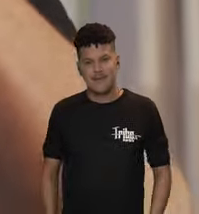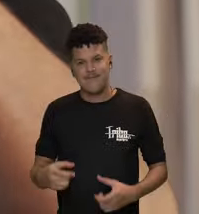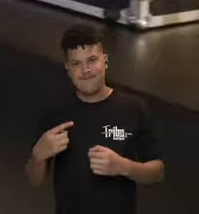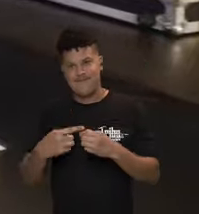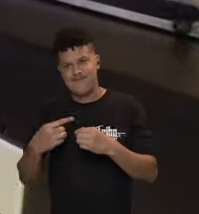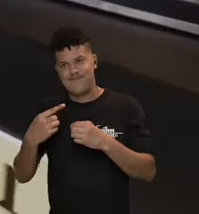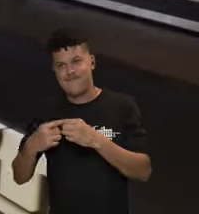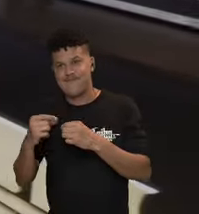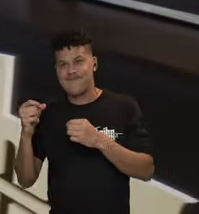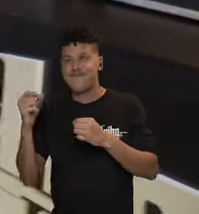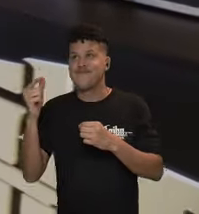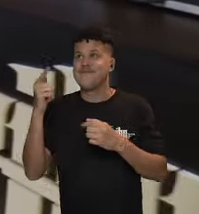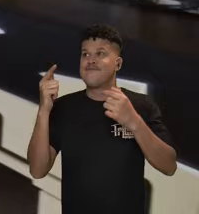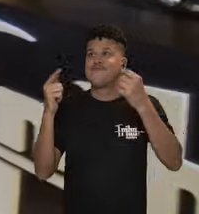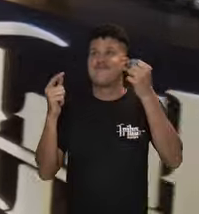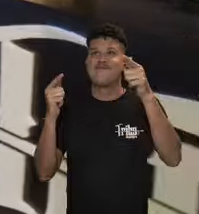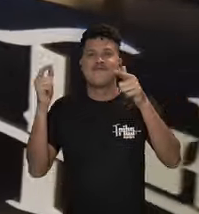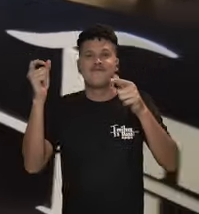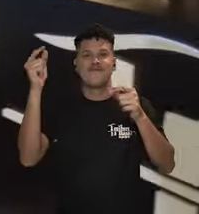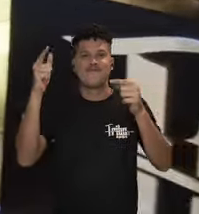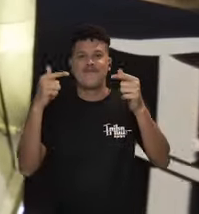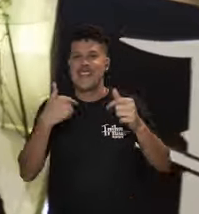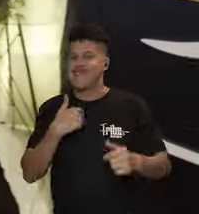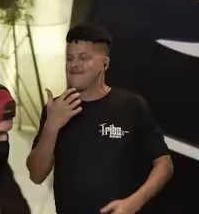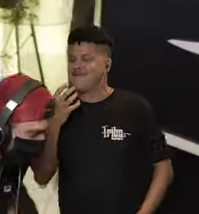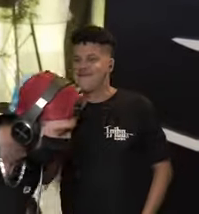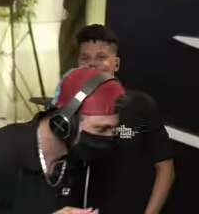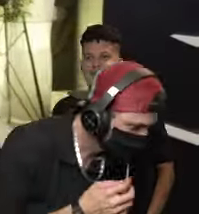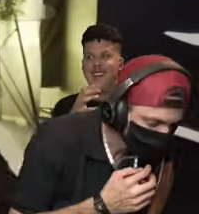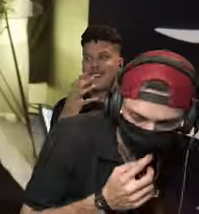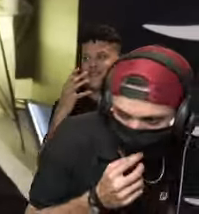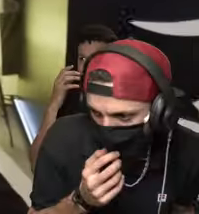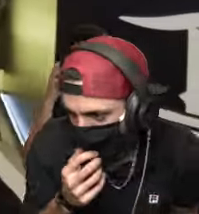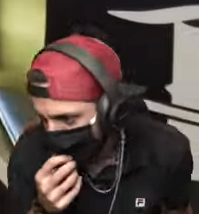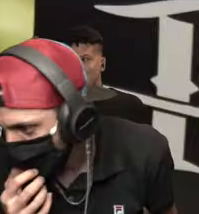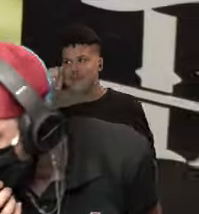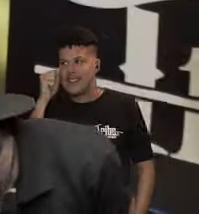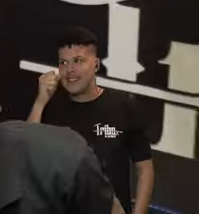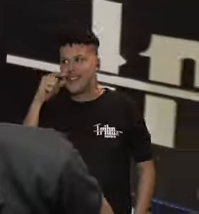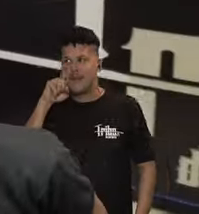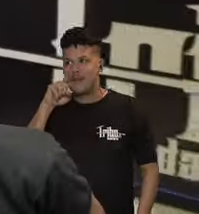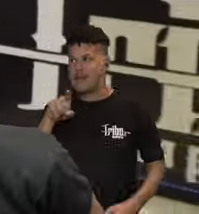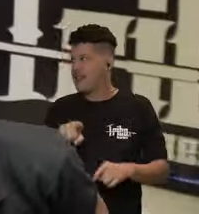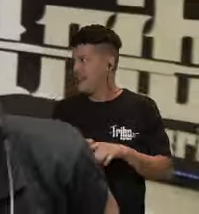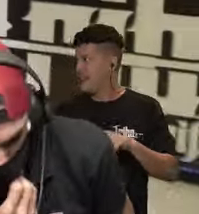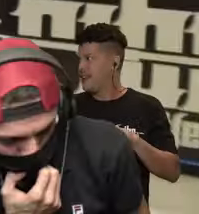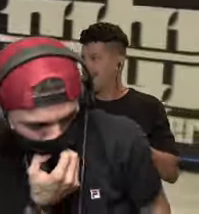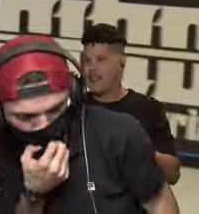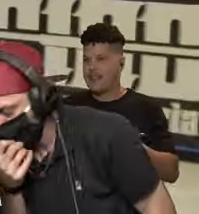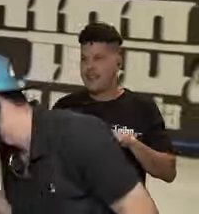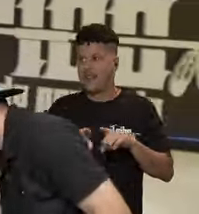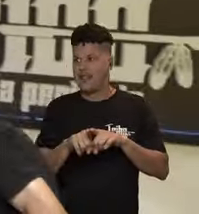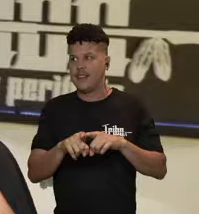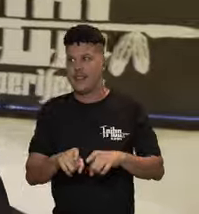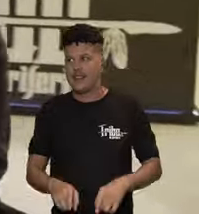Se acende, eu não quero dormir também. E o tempo não dá tempo pra ninguém.